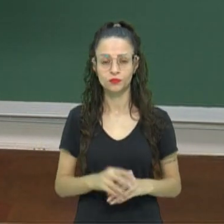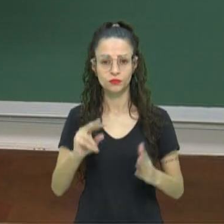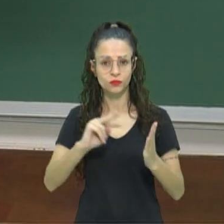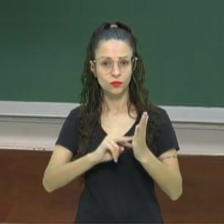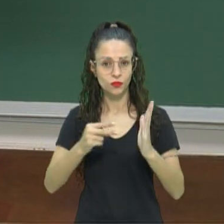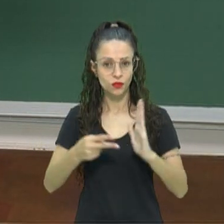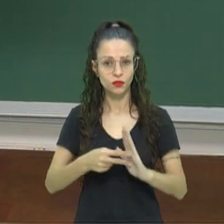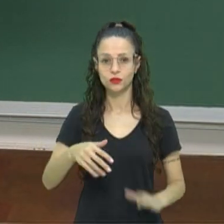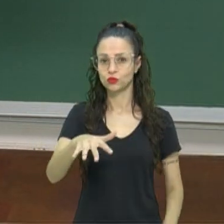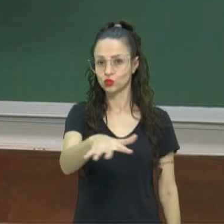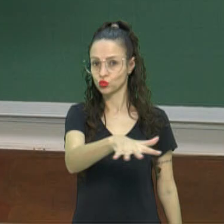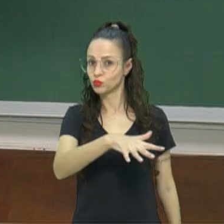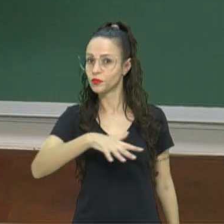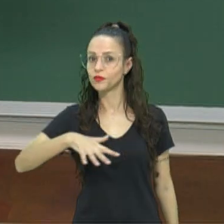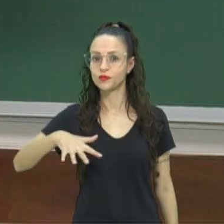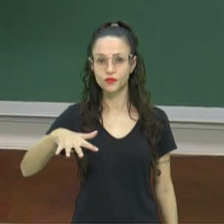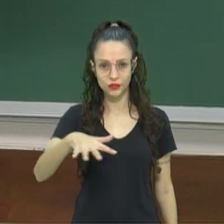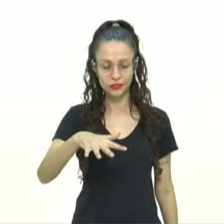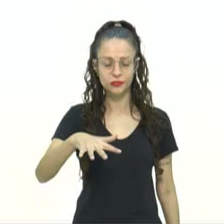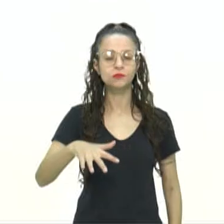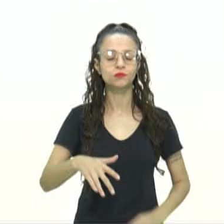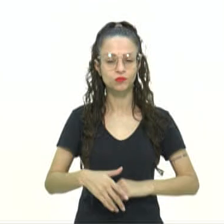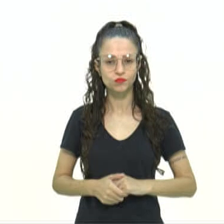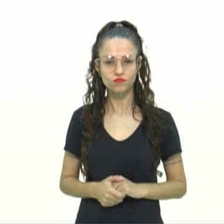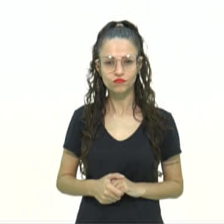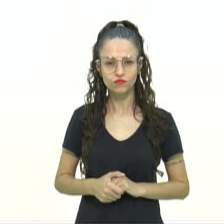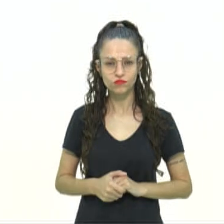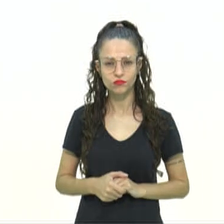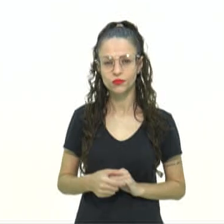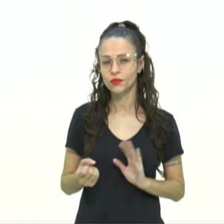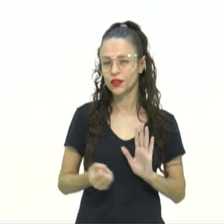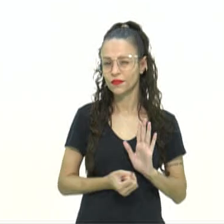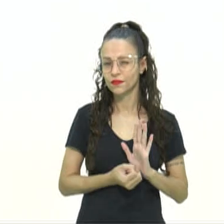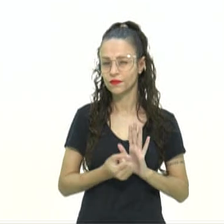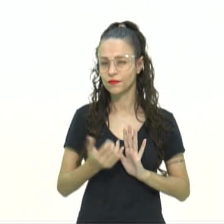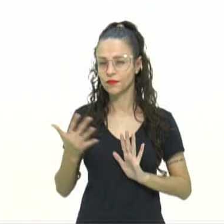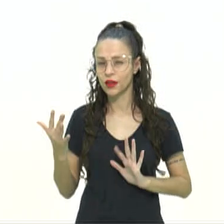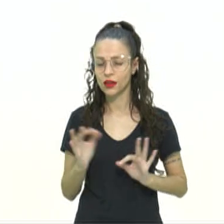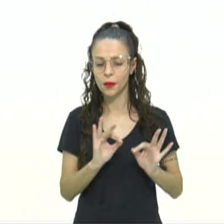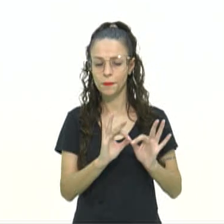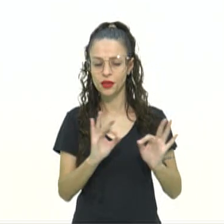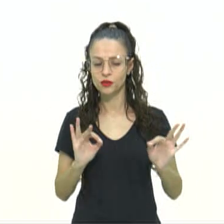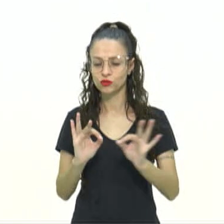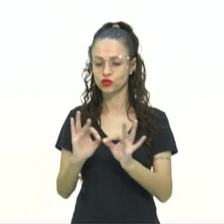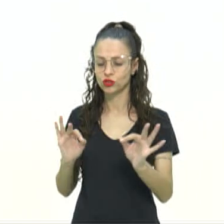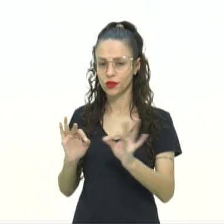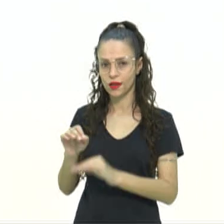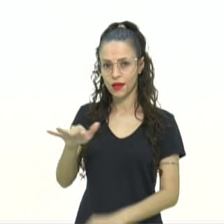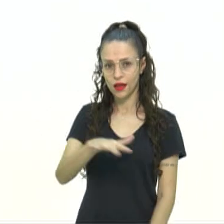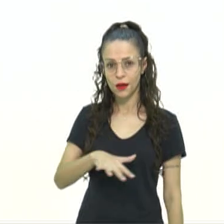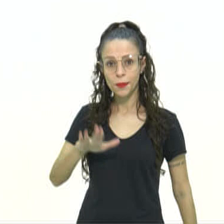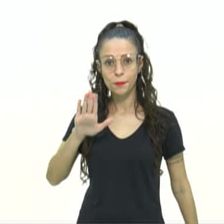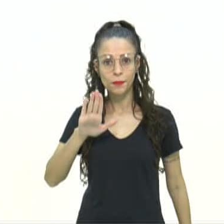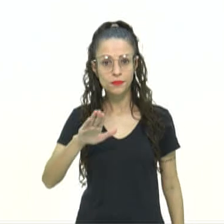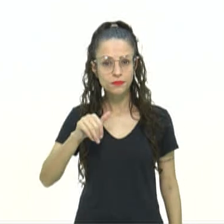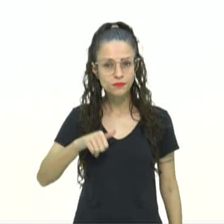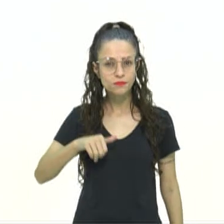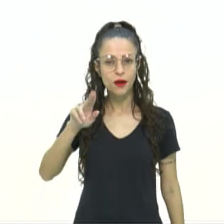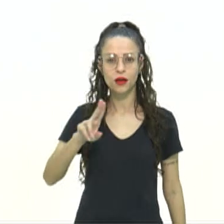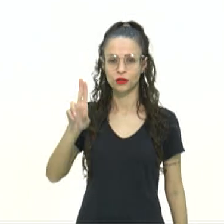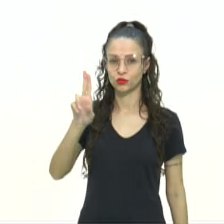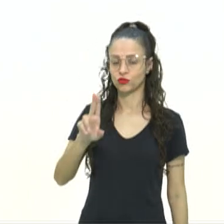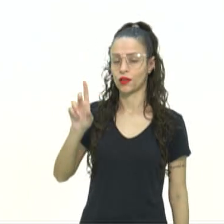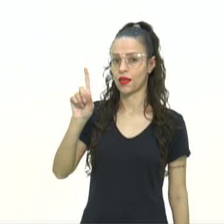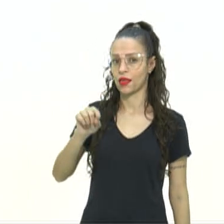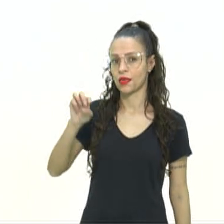da superfície. Existem várias unidades de área, várias, sendo a mais utilizada 1 metro